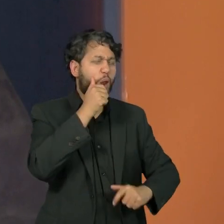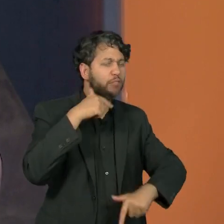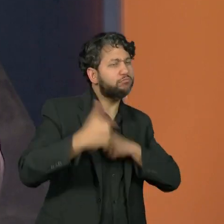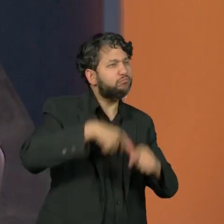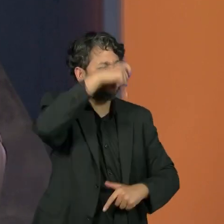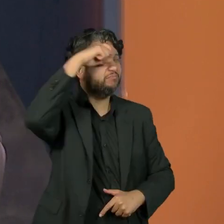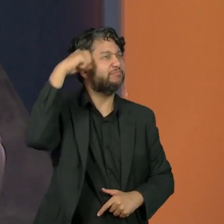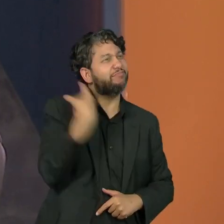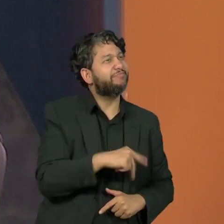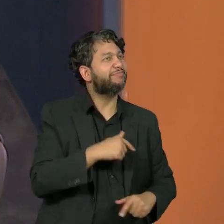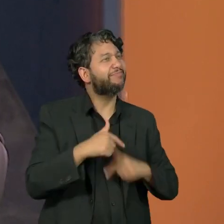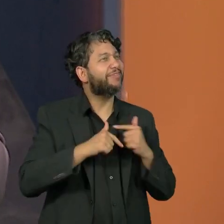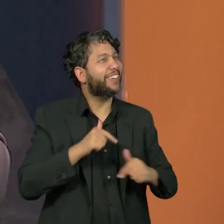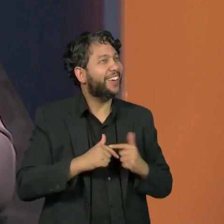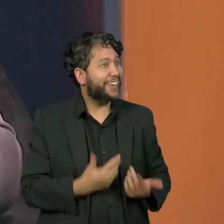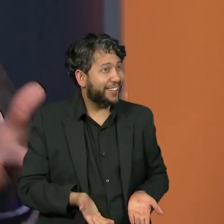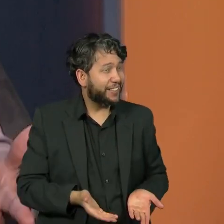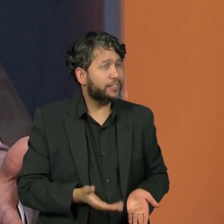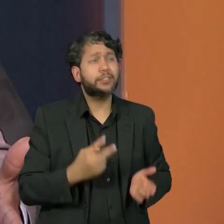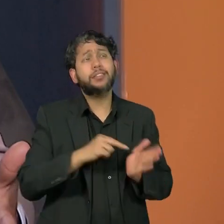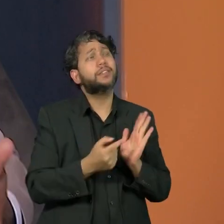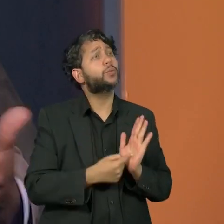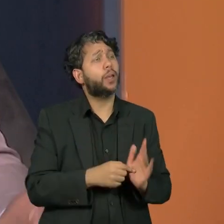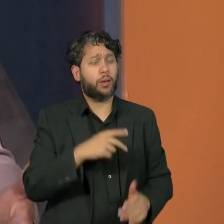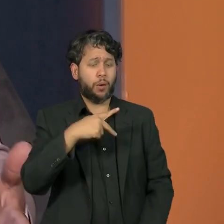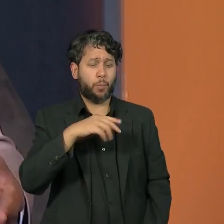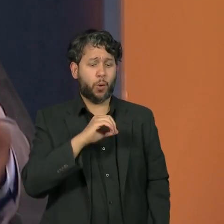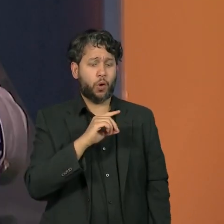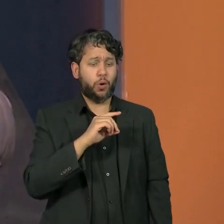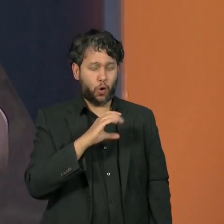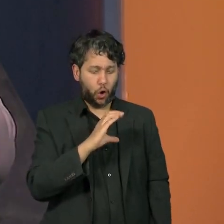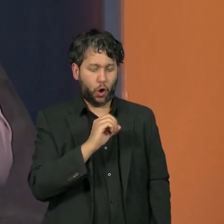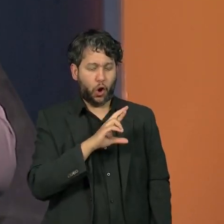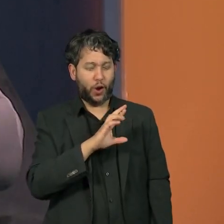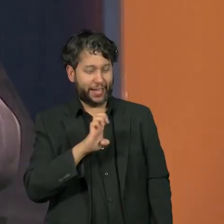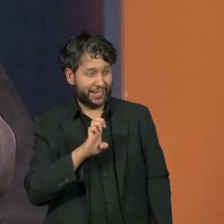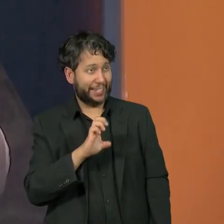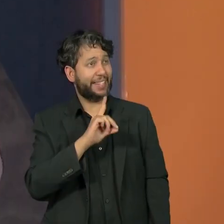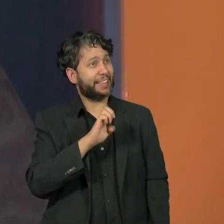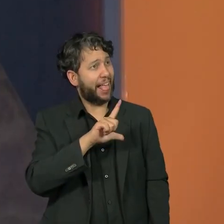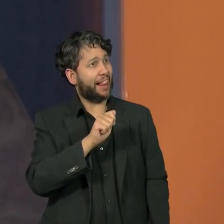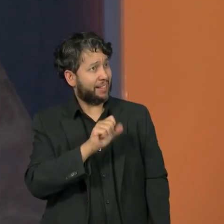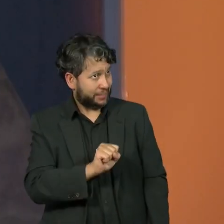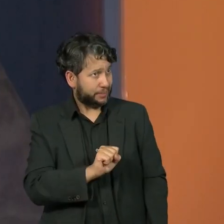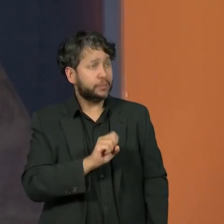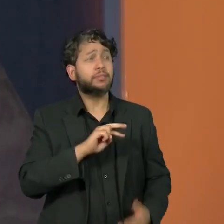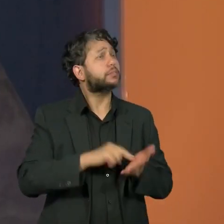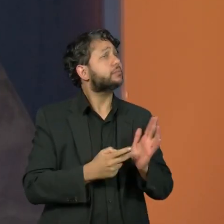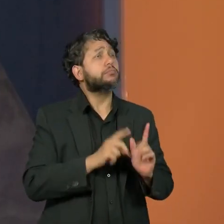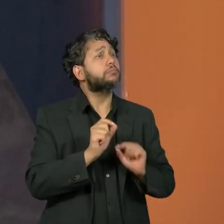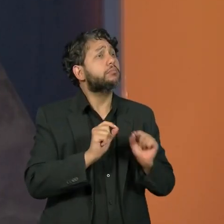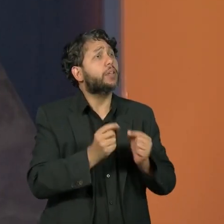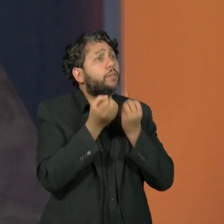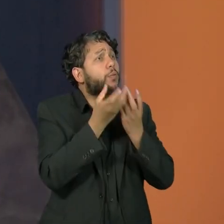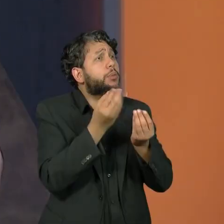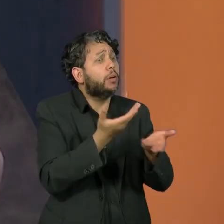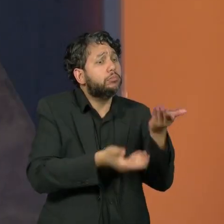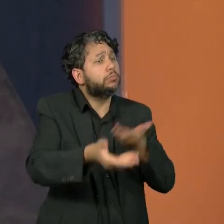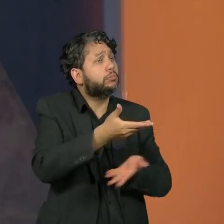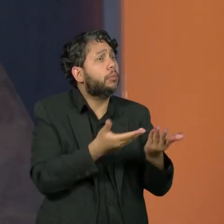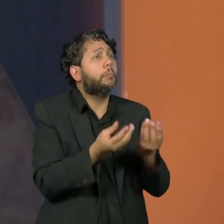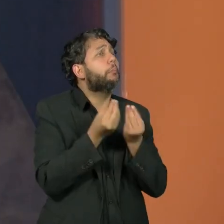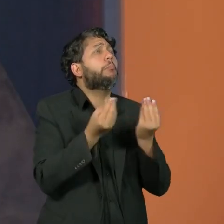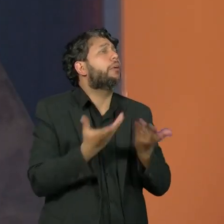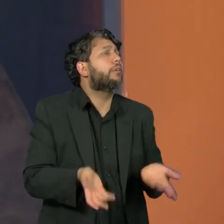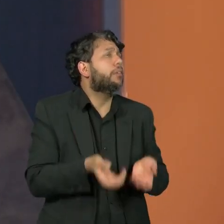acontece? É um espaço que você gosta, que permite a troca dessas informações? O que faz?